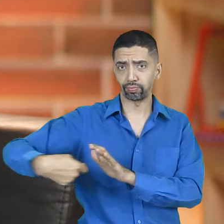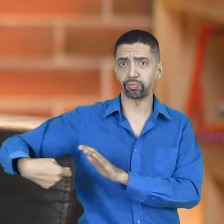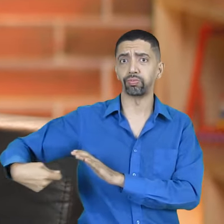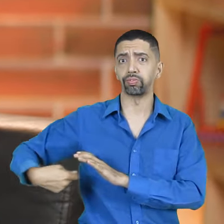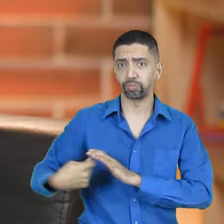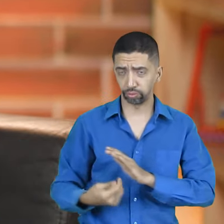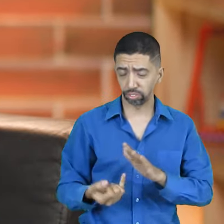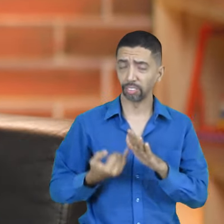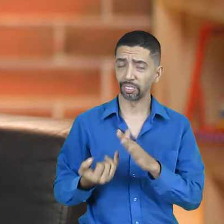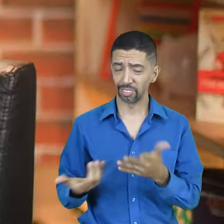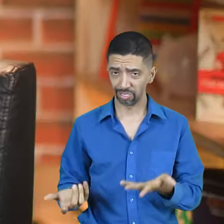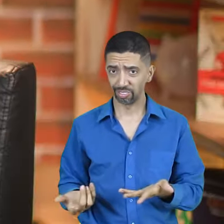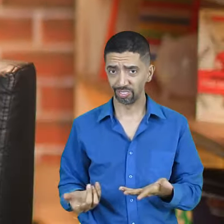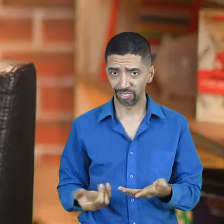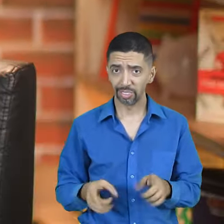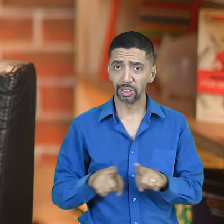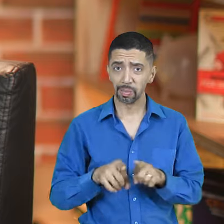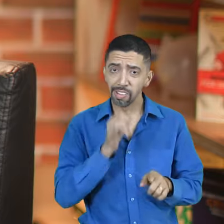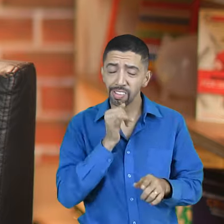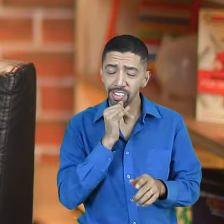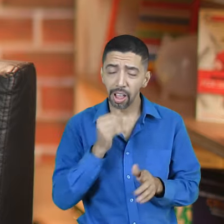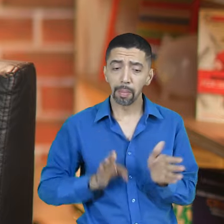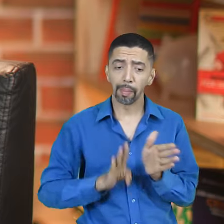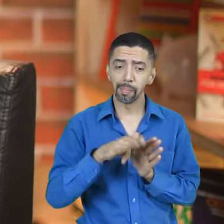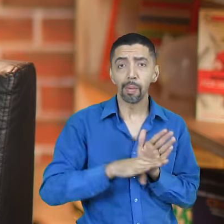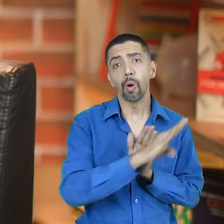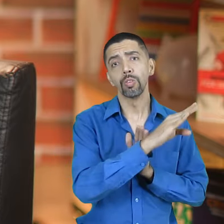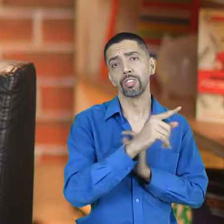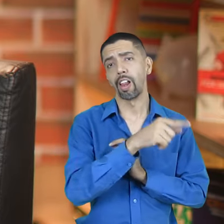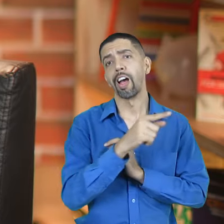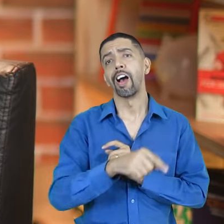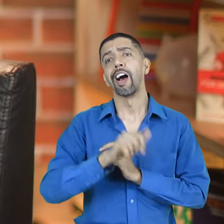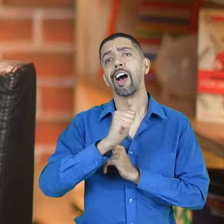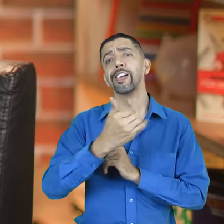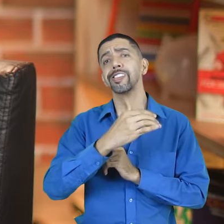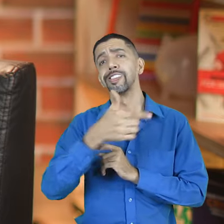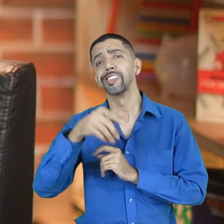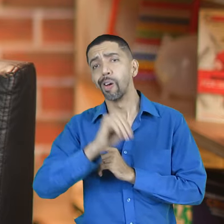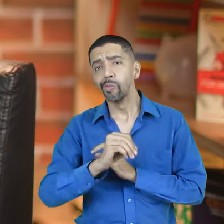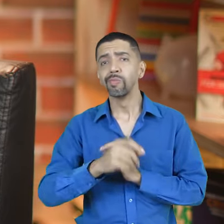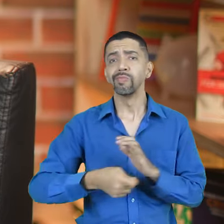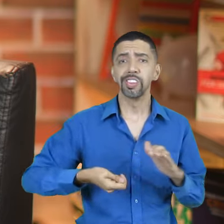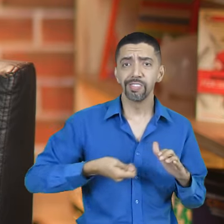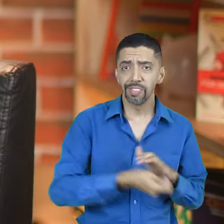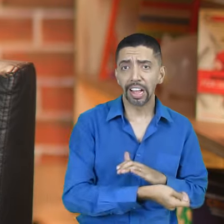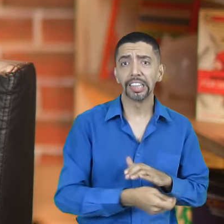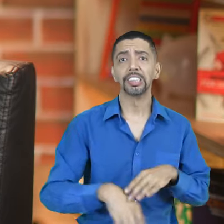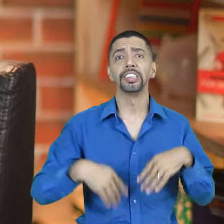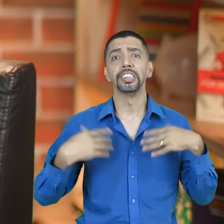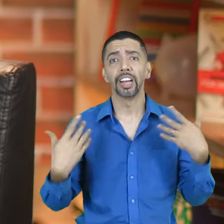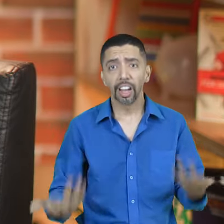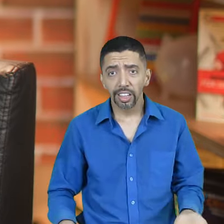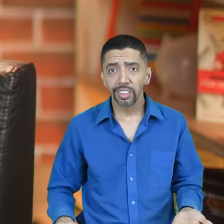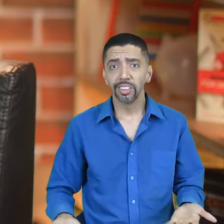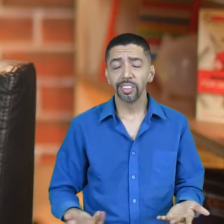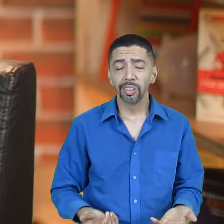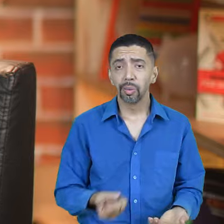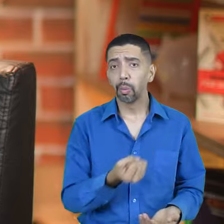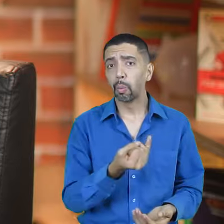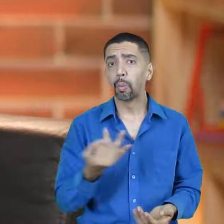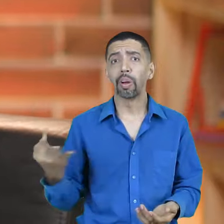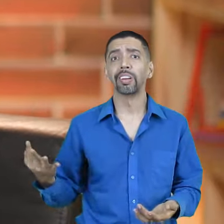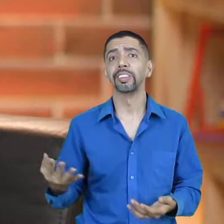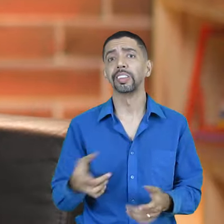nas lojas americanas, mas também aquelas que as grandes instituições investiram nas